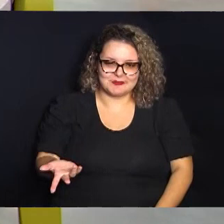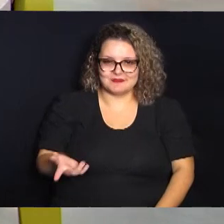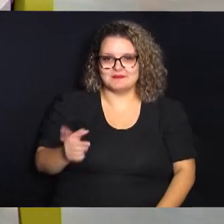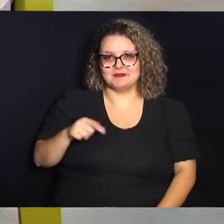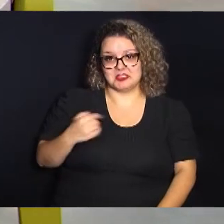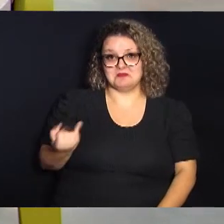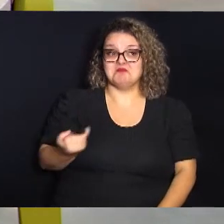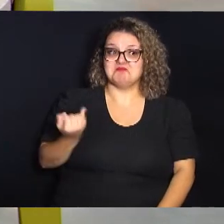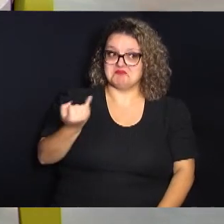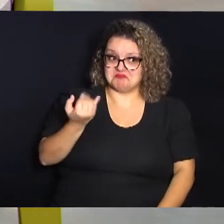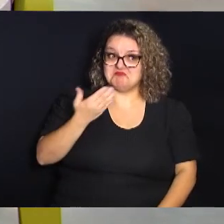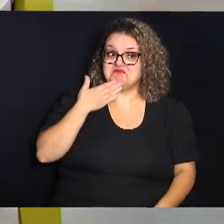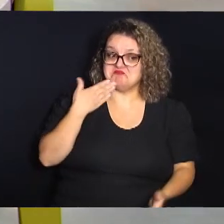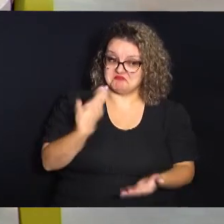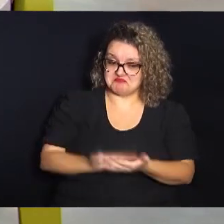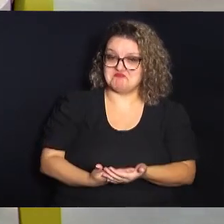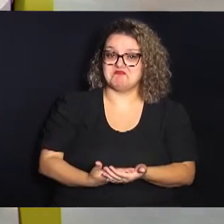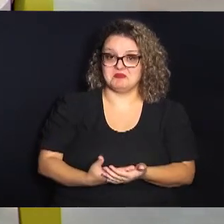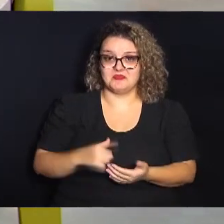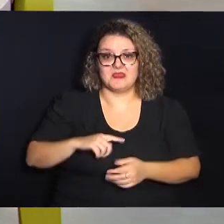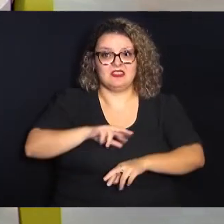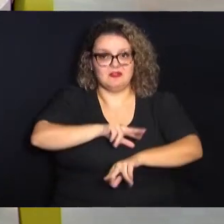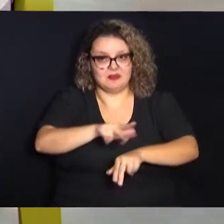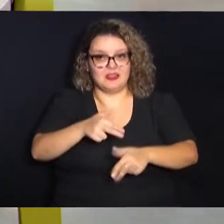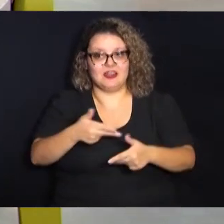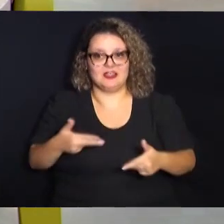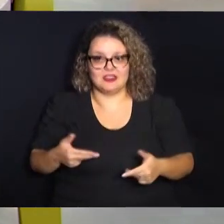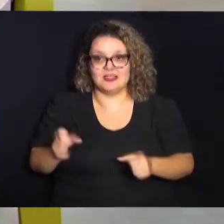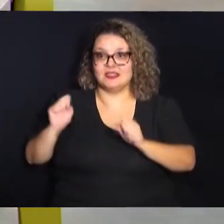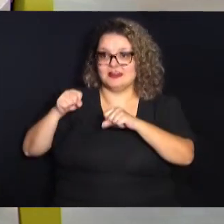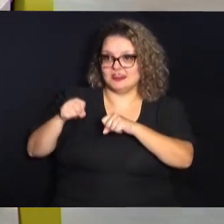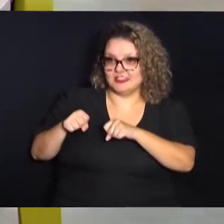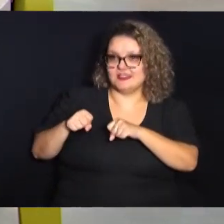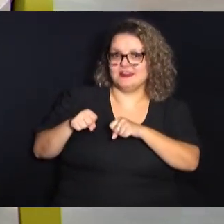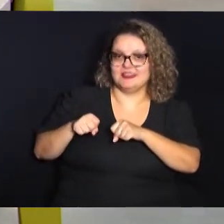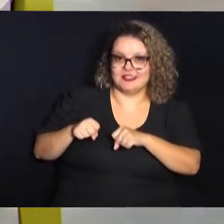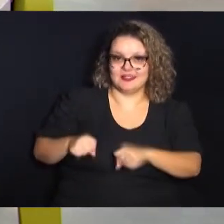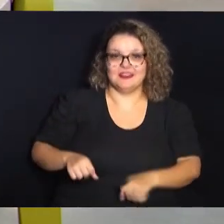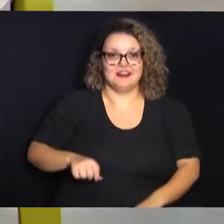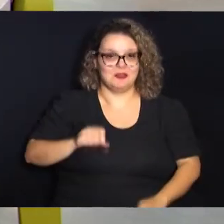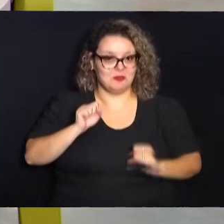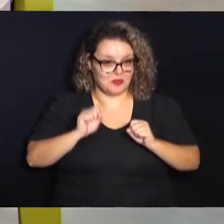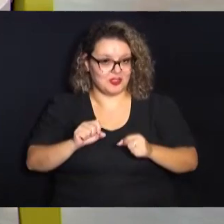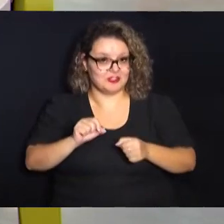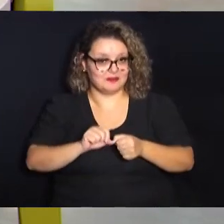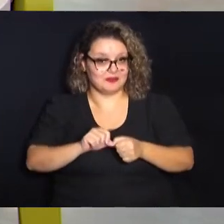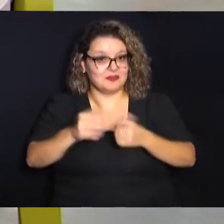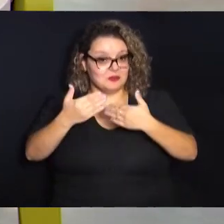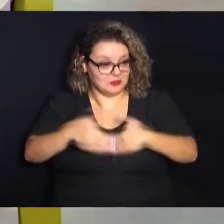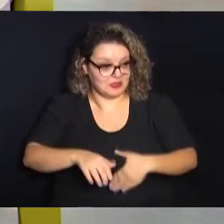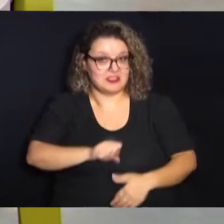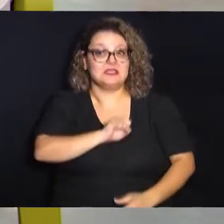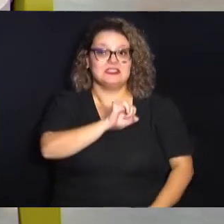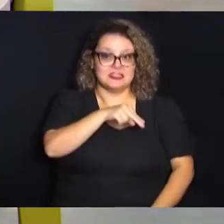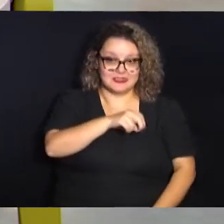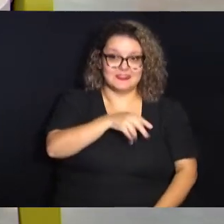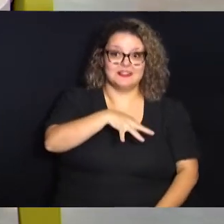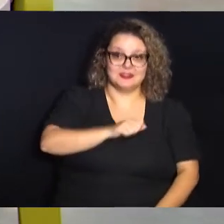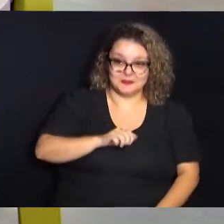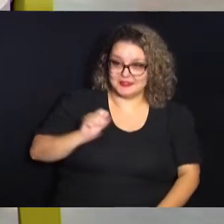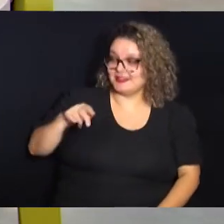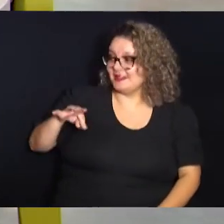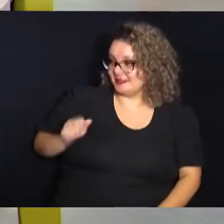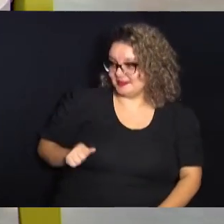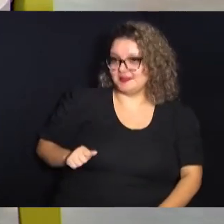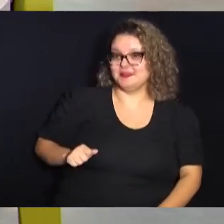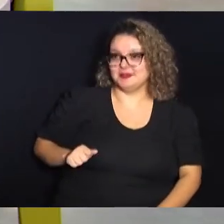Sim. Mas é impressionante como tem muita coisa, né? Sim, a gente dá para fazer uma prova de português só de sinônimo e antônimo, né? Com certeza